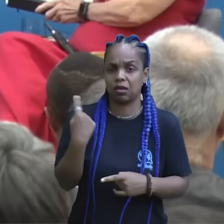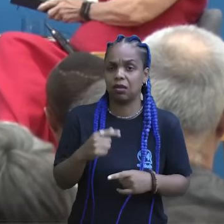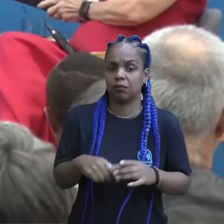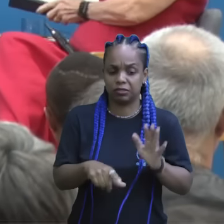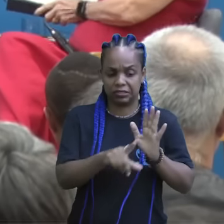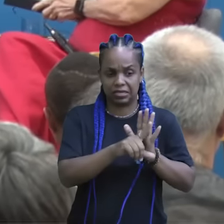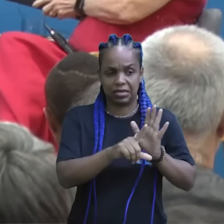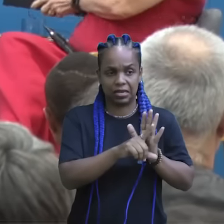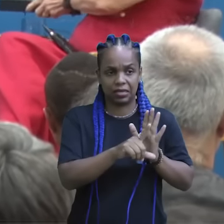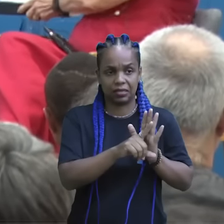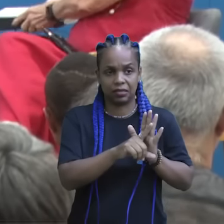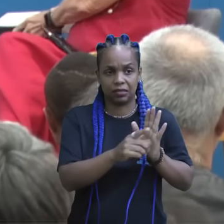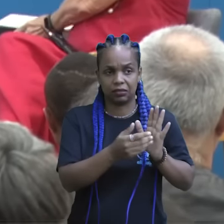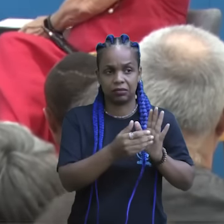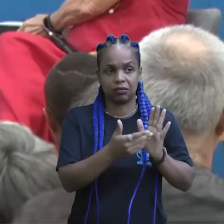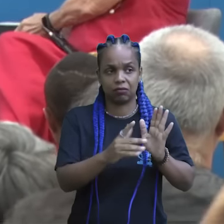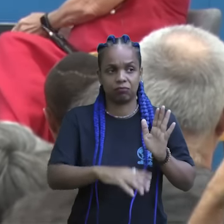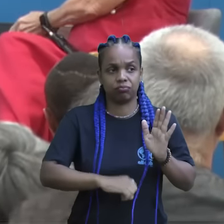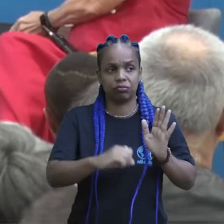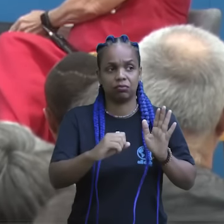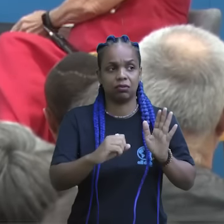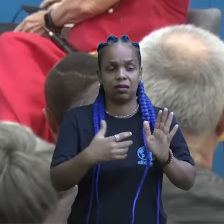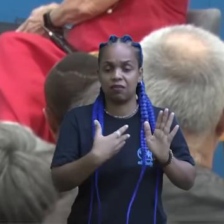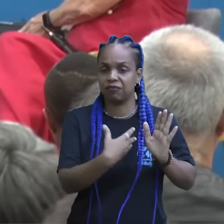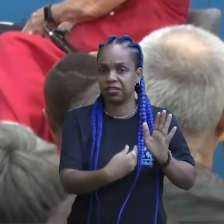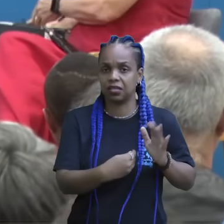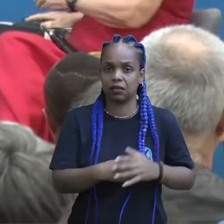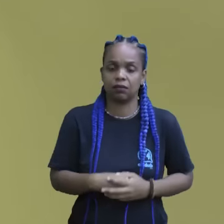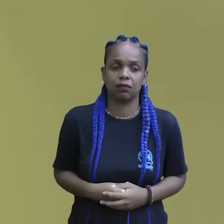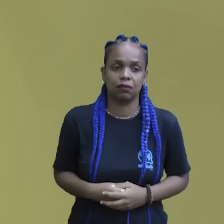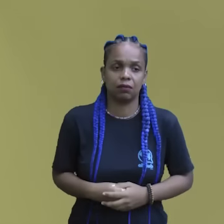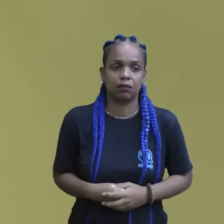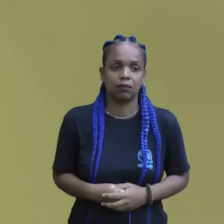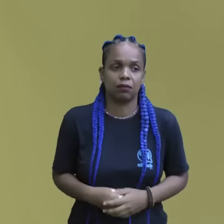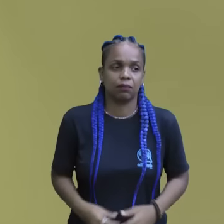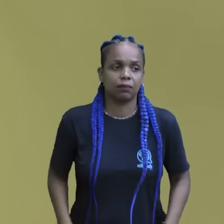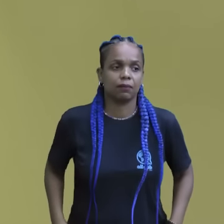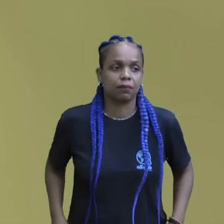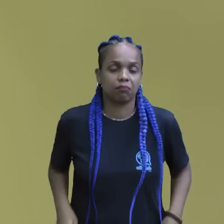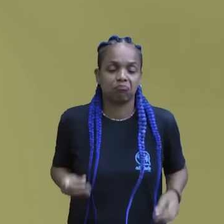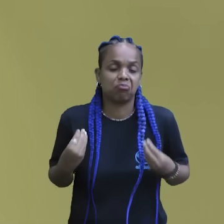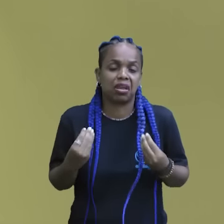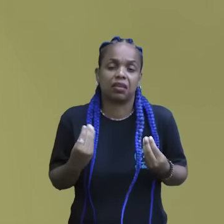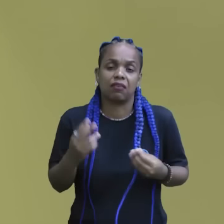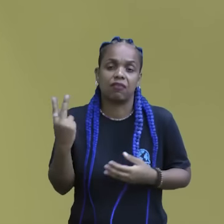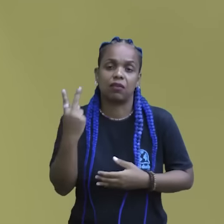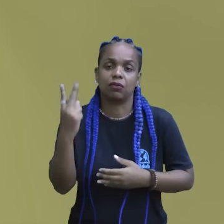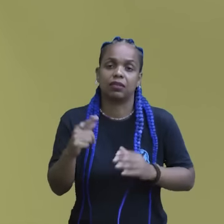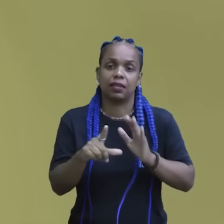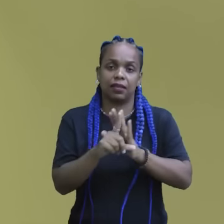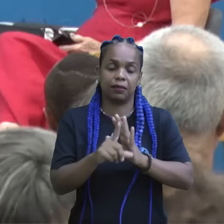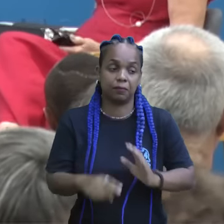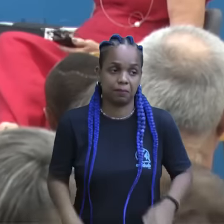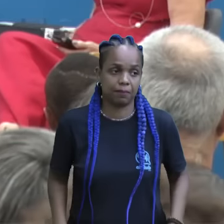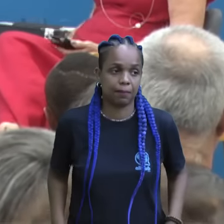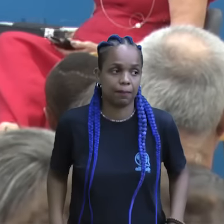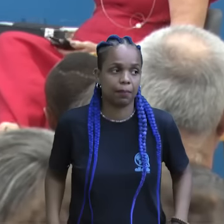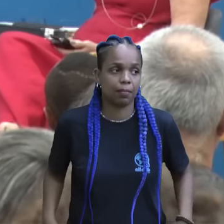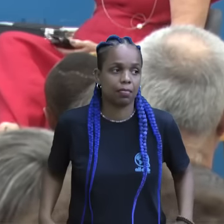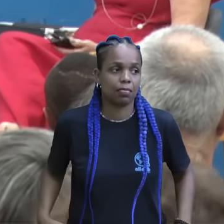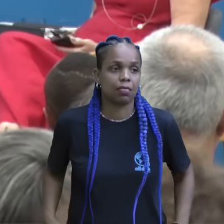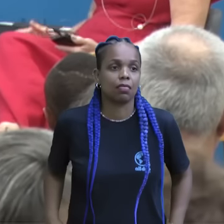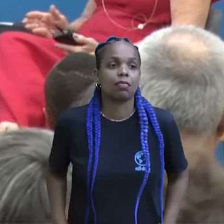Contra o aborto. Defendendo o aborto e falando de como a lei não serve para nada. Não pode ser